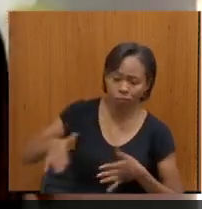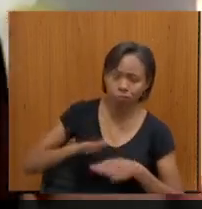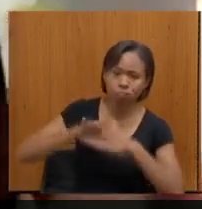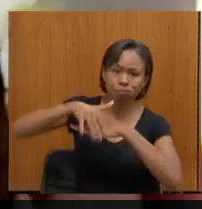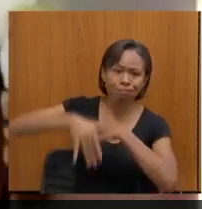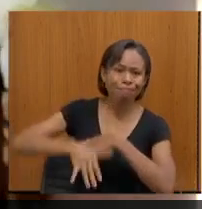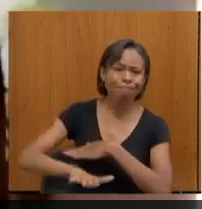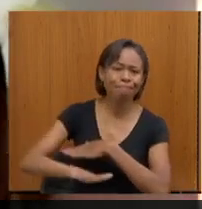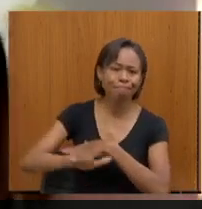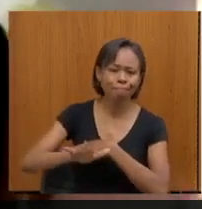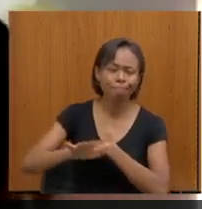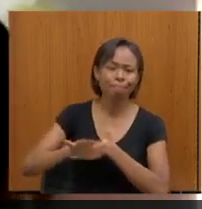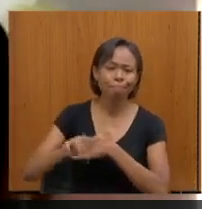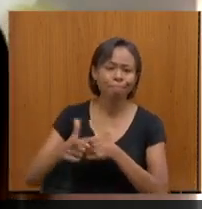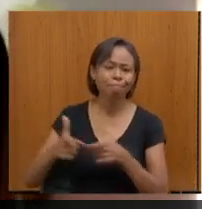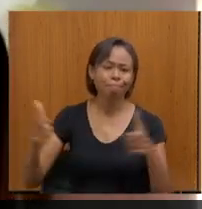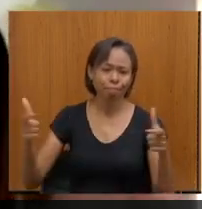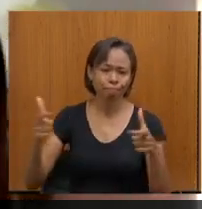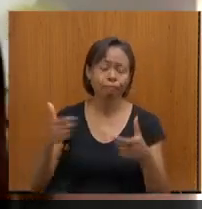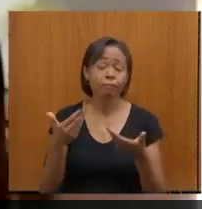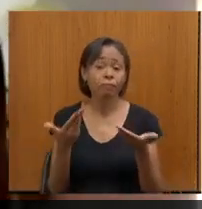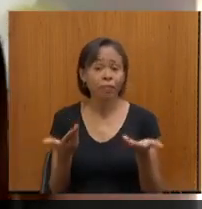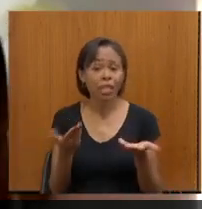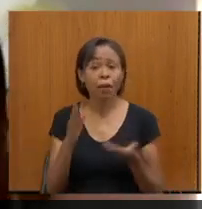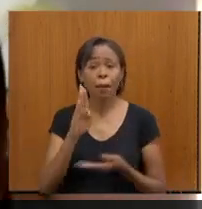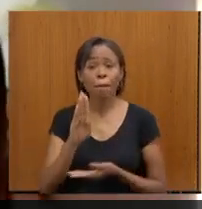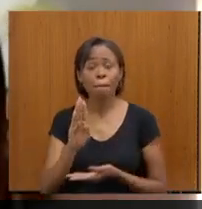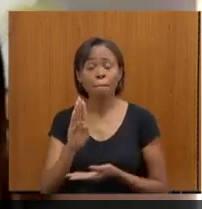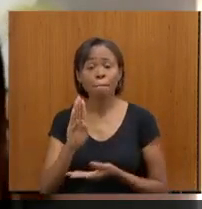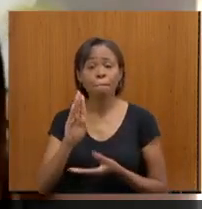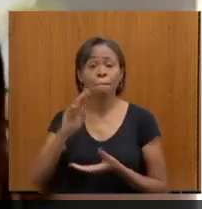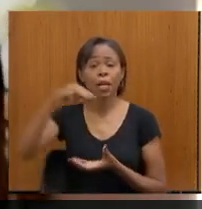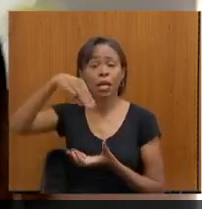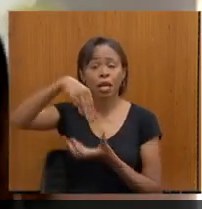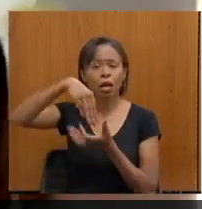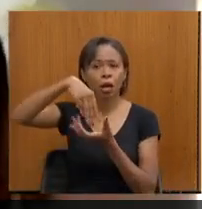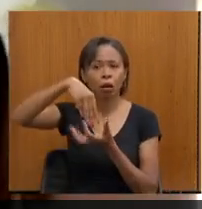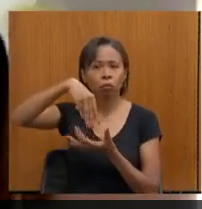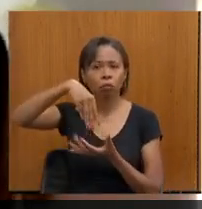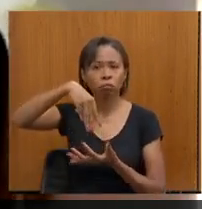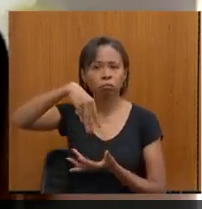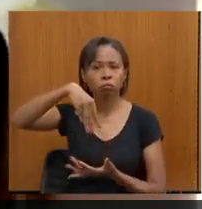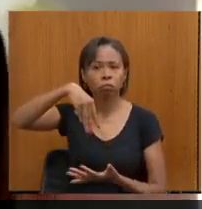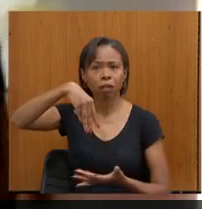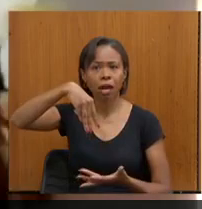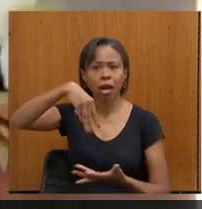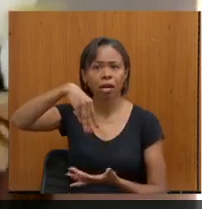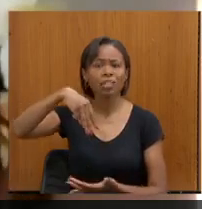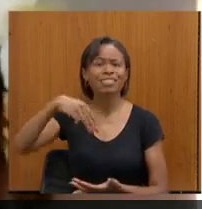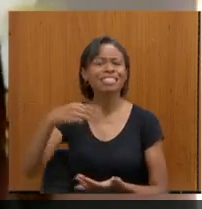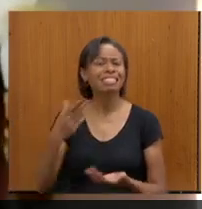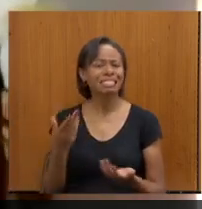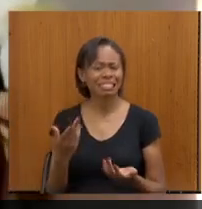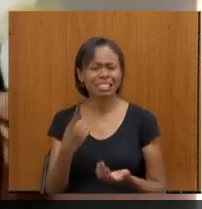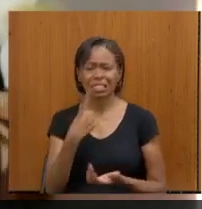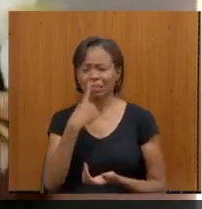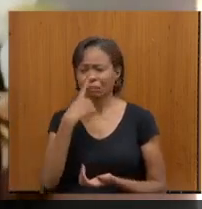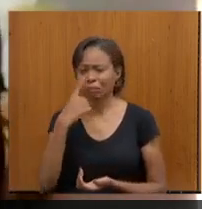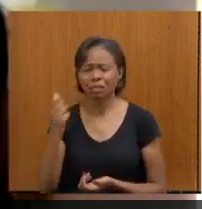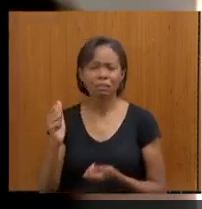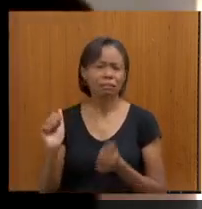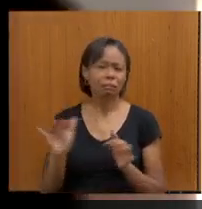são toda essa biomassa de hoje gera alto poluição pode ser convertido em